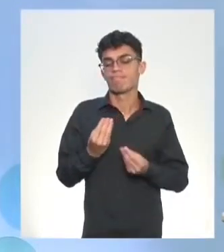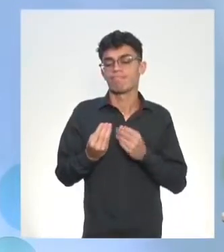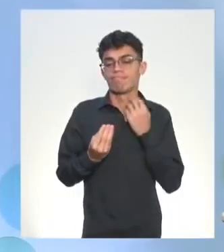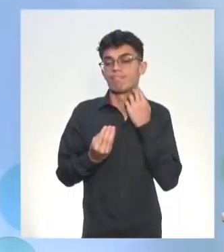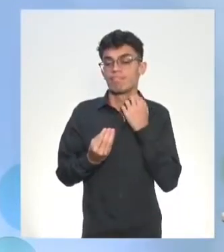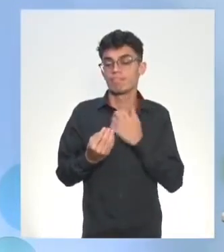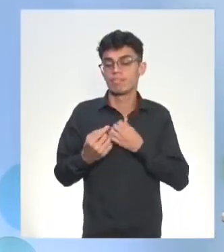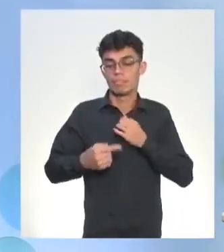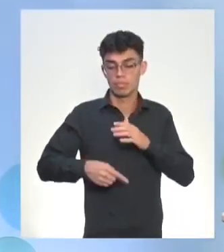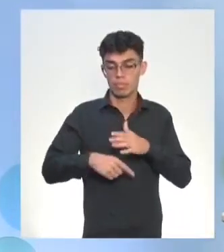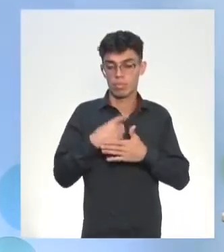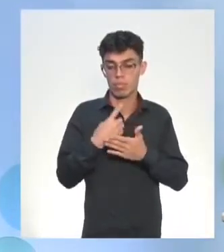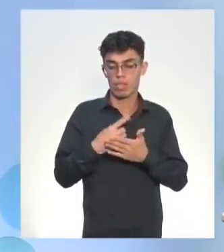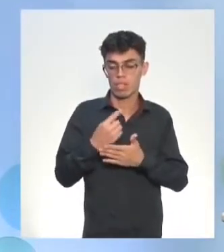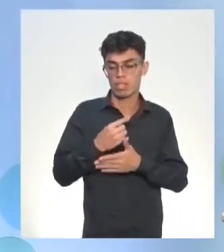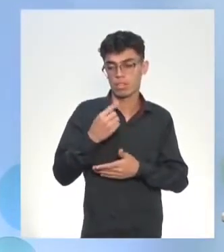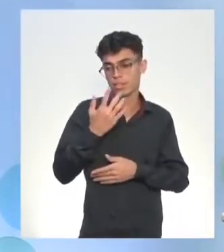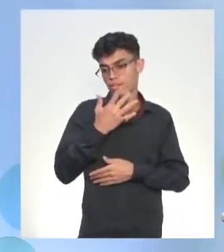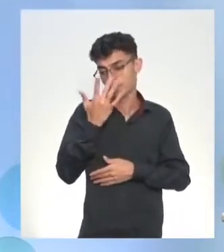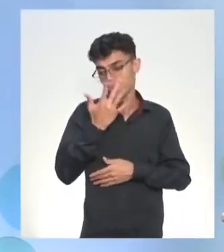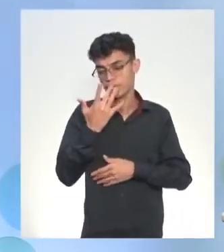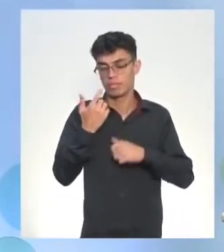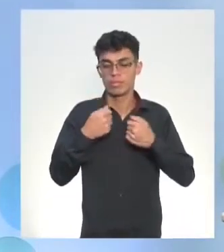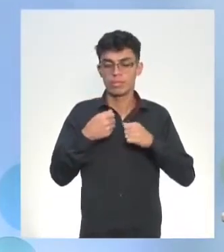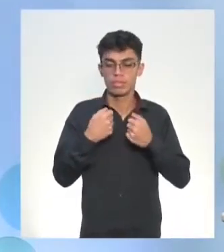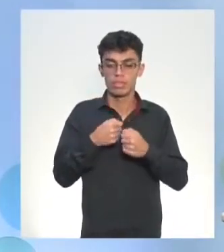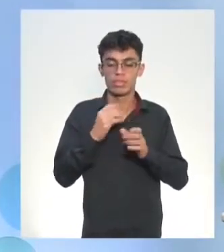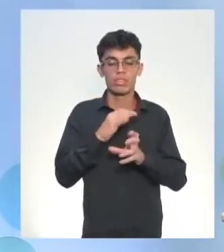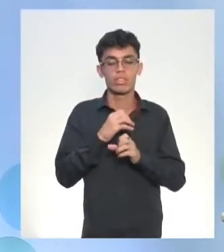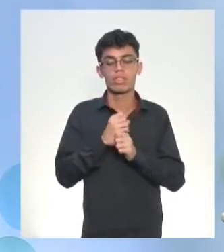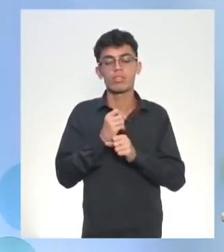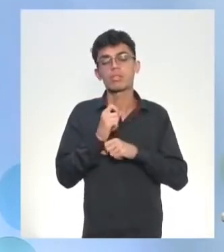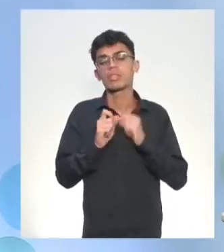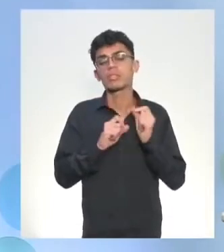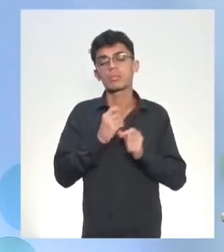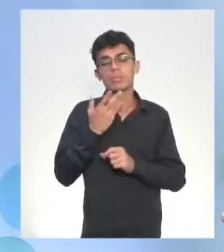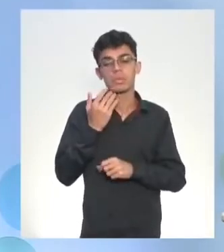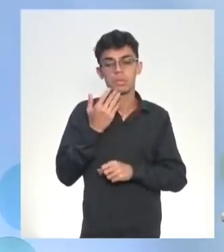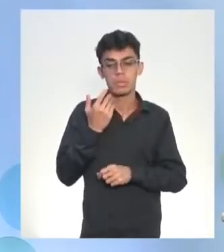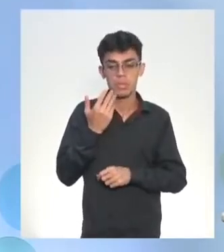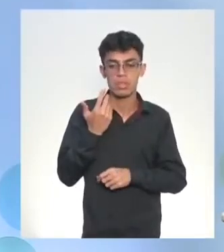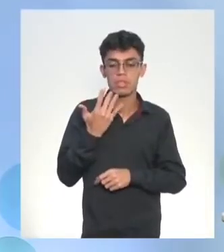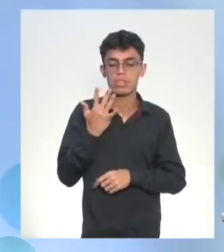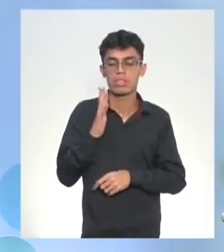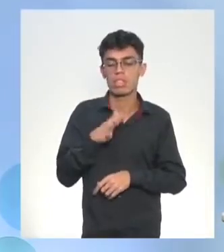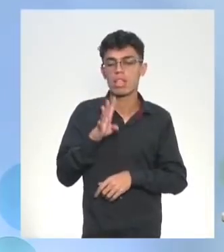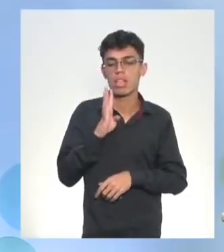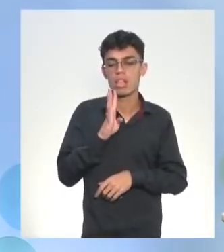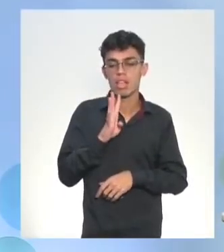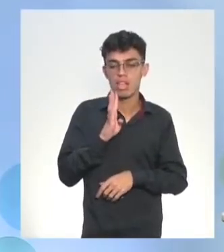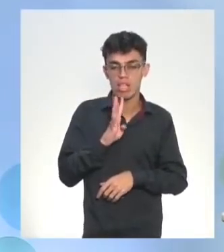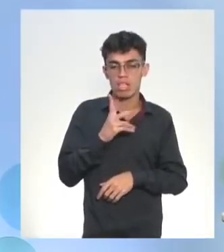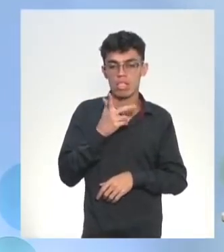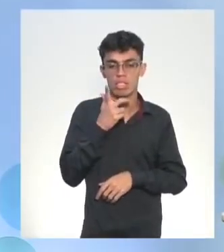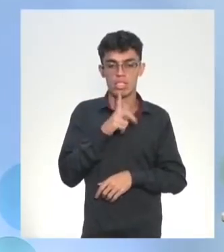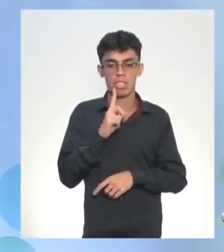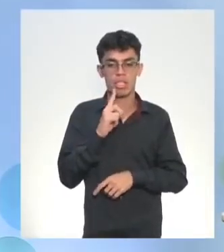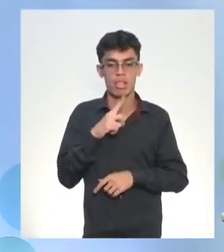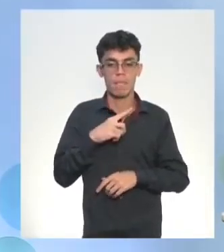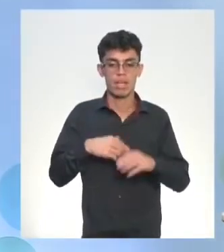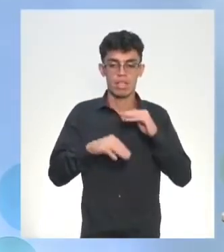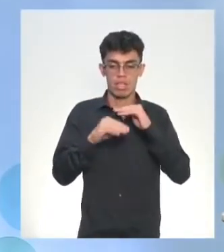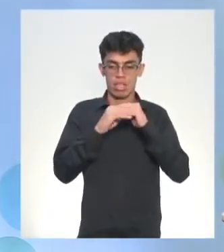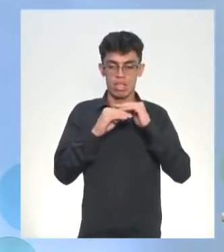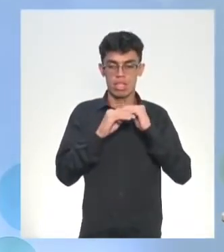dos primeiros carinhas era isso. Tem que ter uma maneira mais fácil, porque a gente já consegue ver que tem um padrão aí,